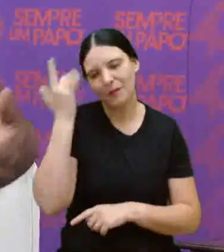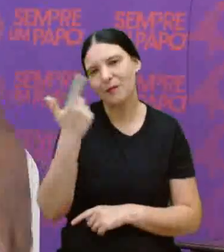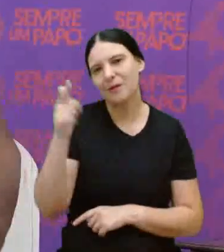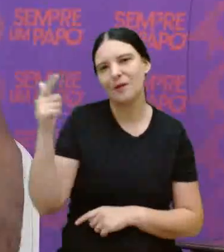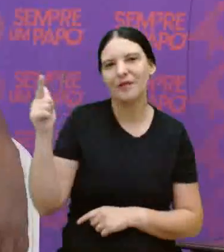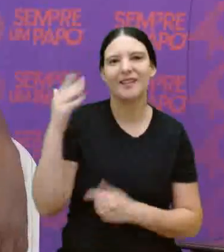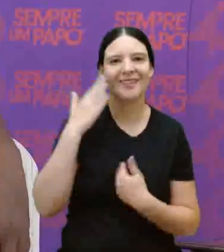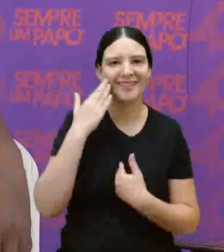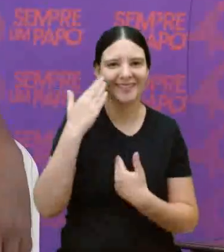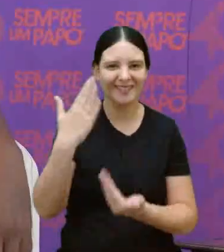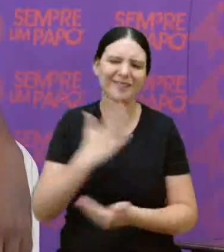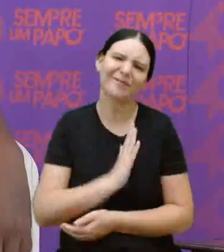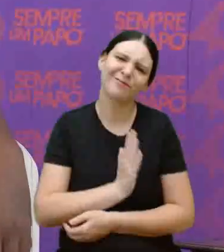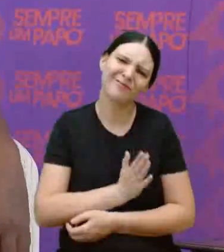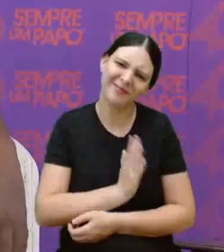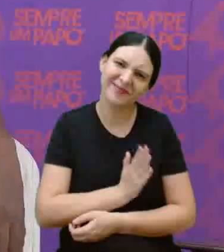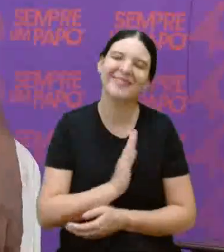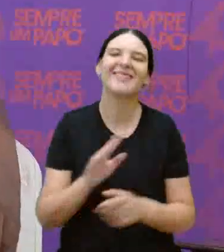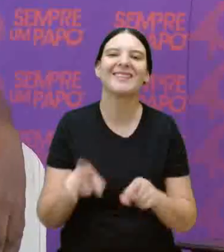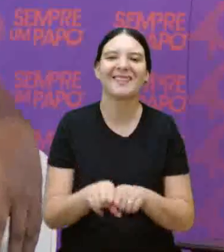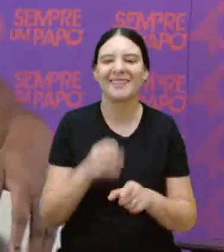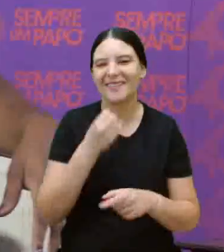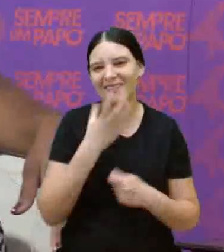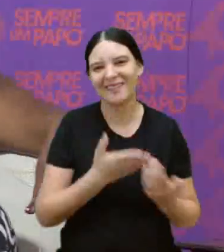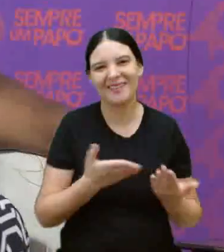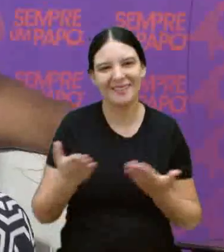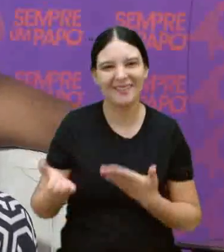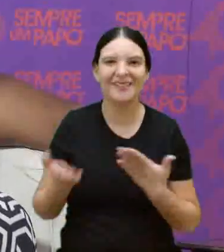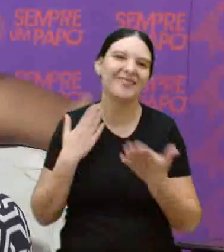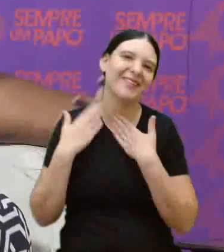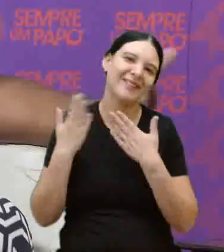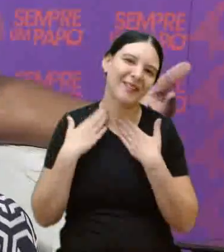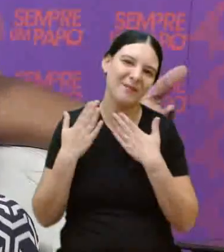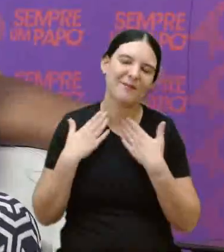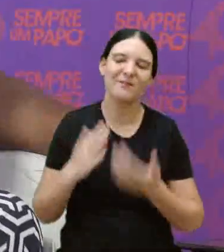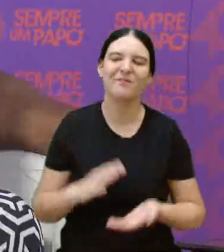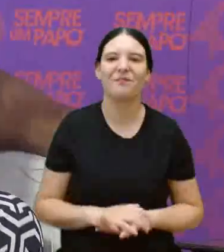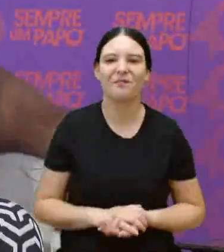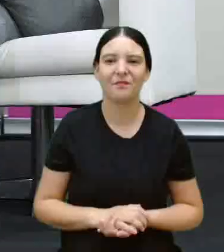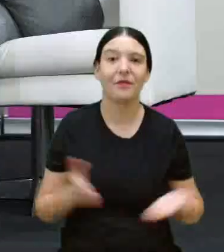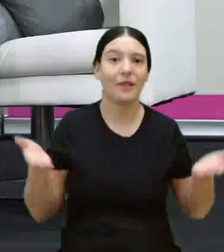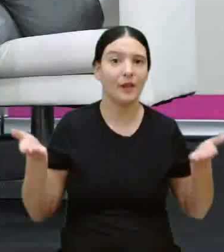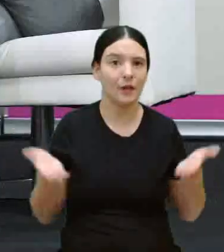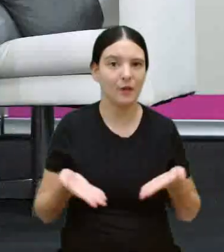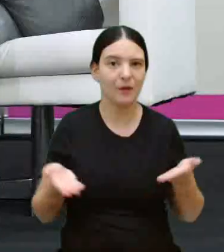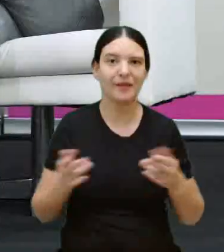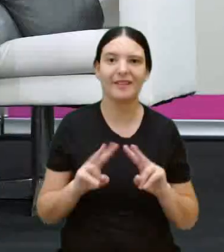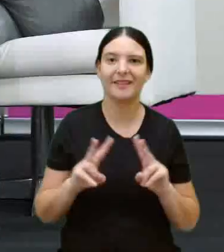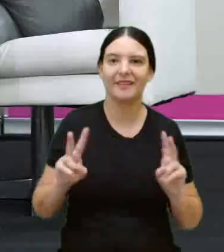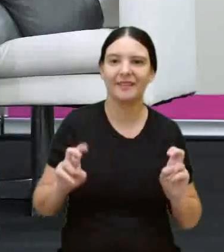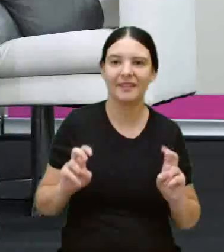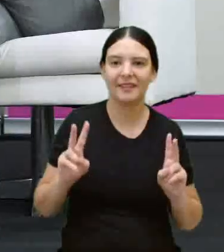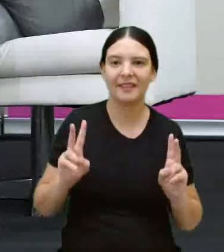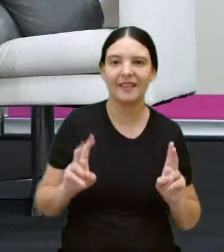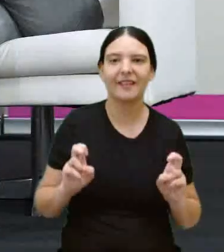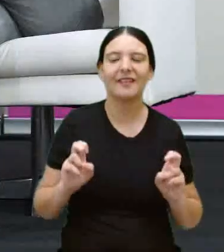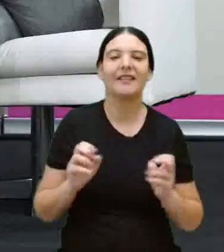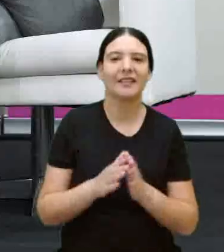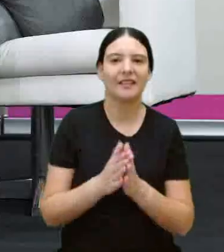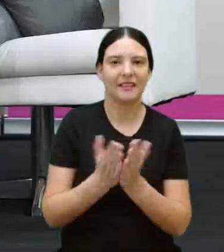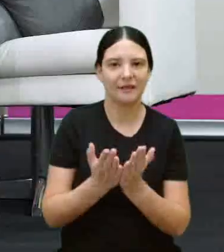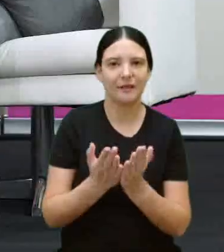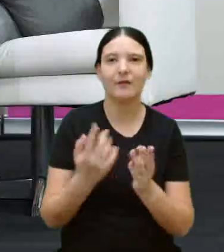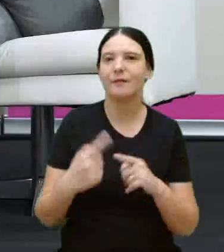de coração e que sejam muito bem-vindos a esse grande bate-papo. Hoje a gente vai falar um pouquinho, né, sobre o livro Porque